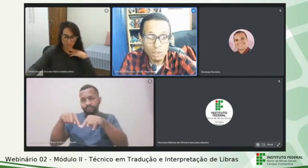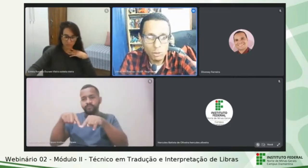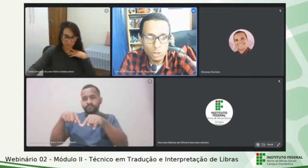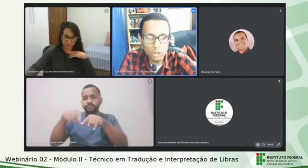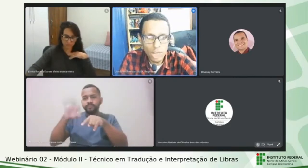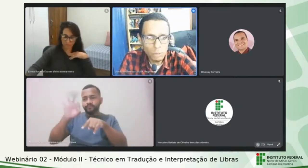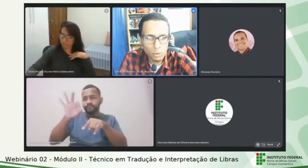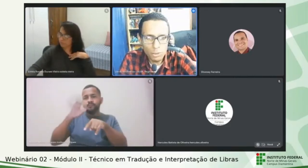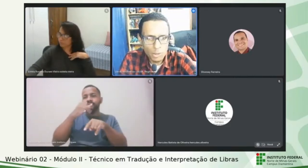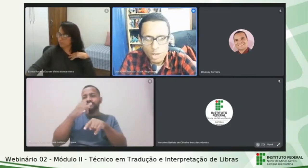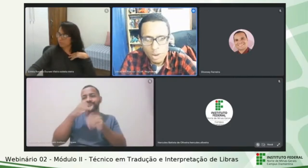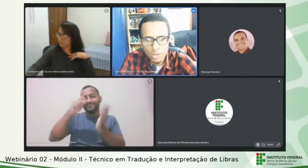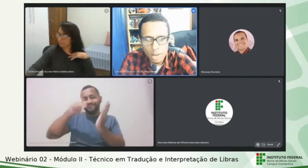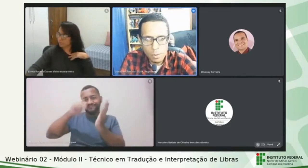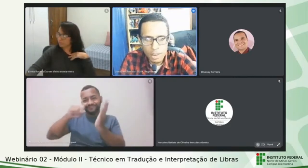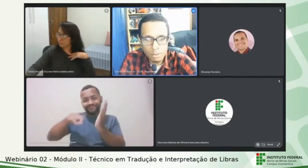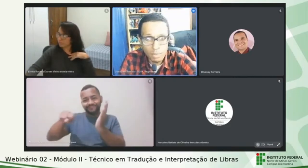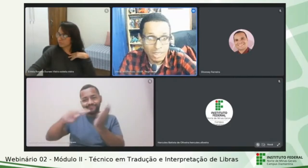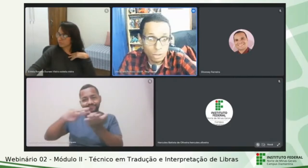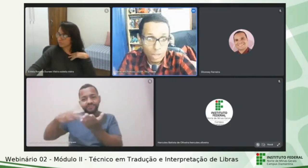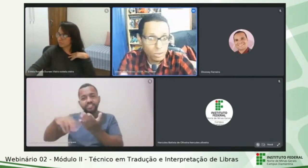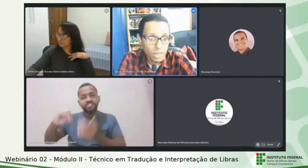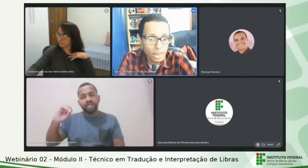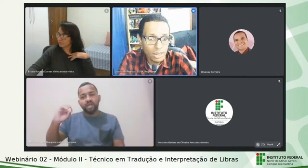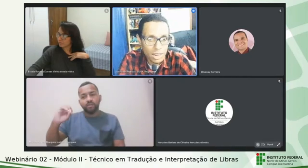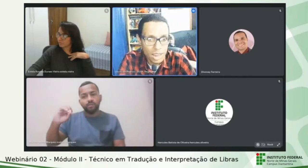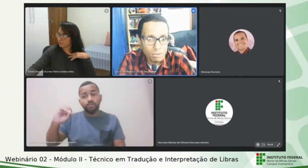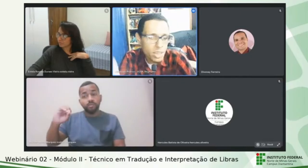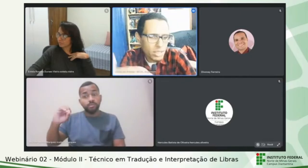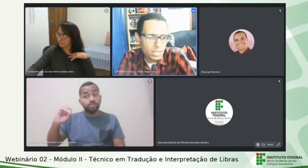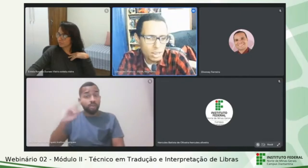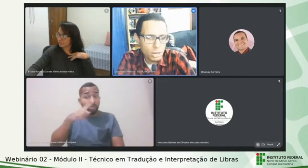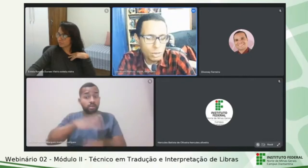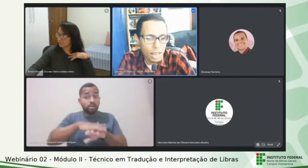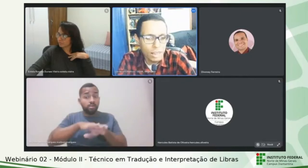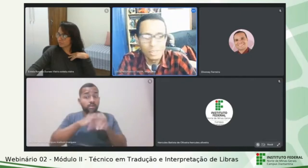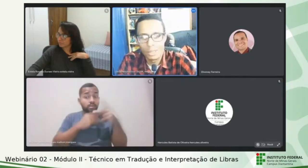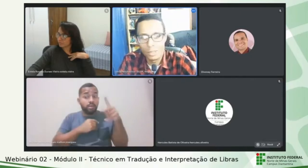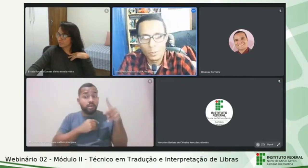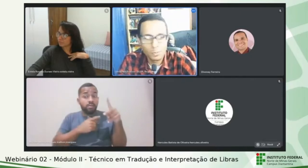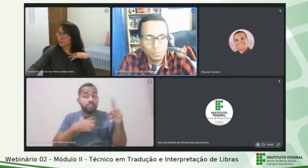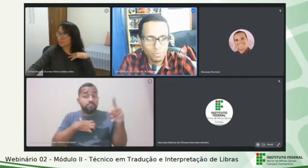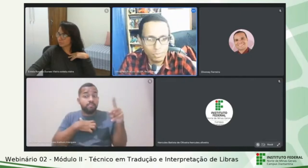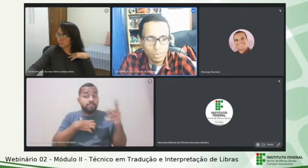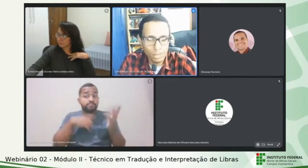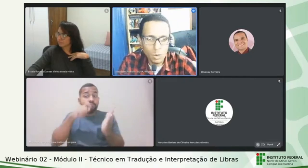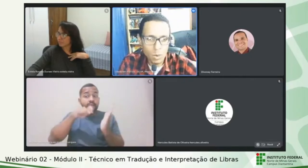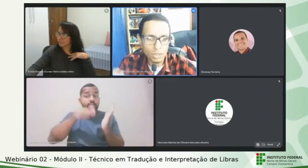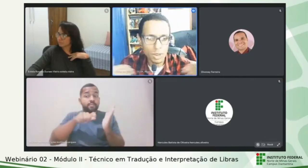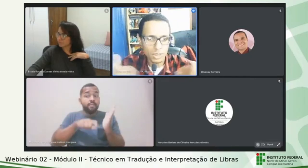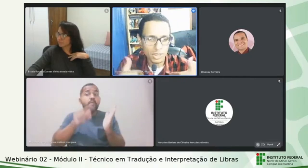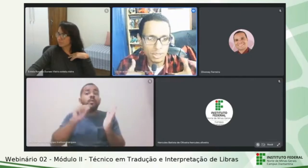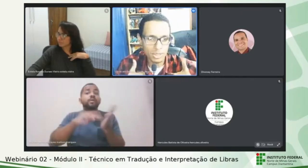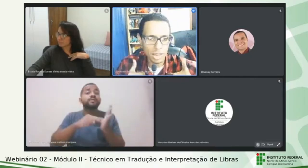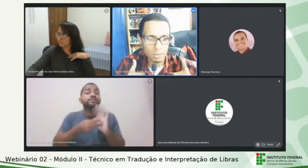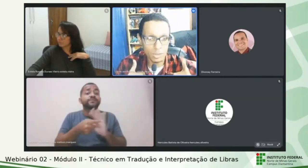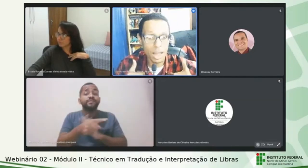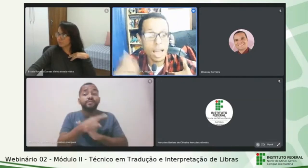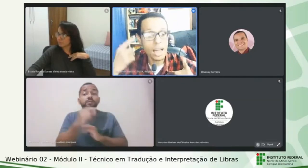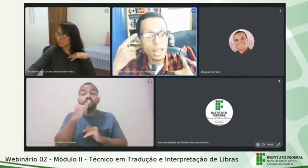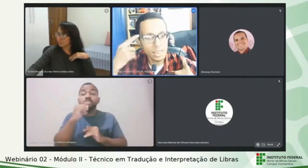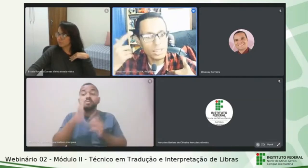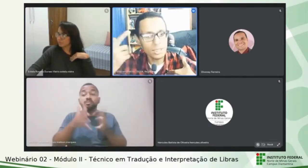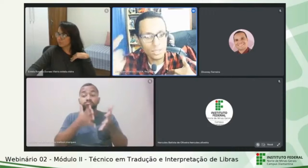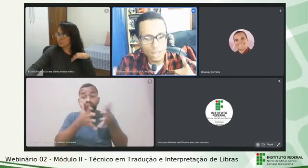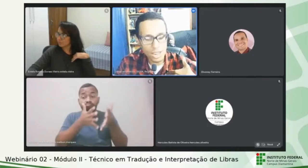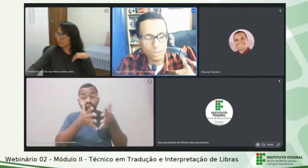escreveu de um jeito, o professor deu zero para ele, mas é o jeito que ele escreve. O que está escrito lá? Então, quando nós sinalizamos, ah,